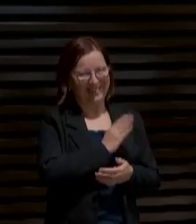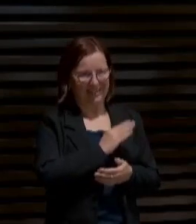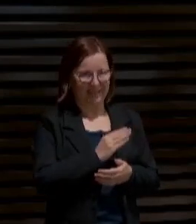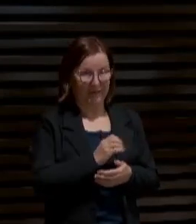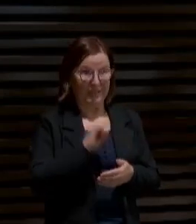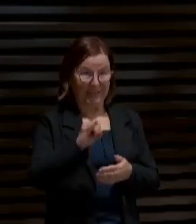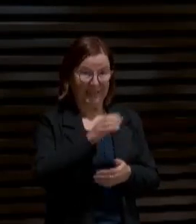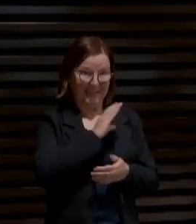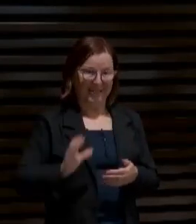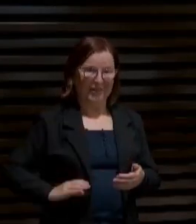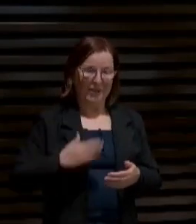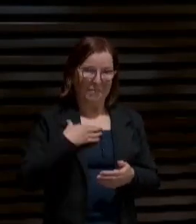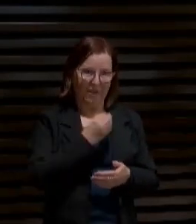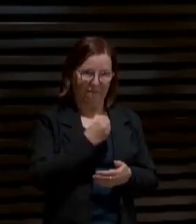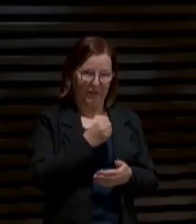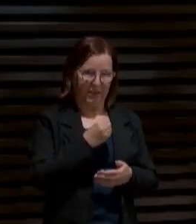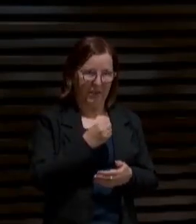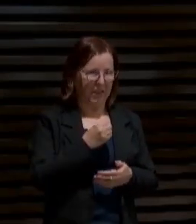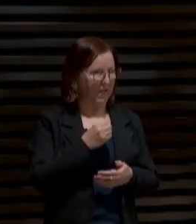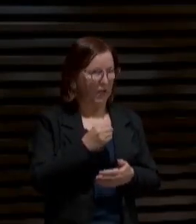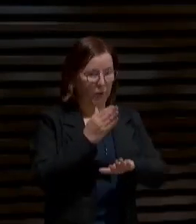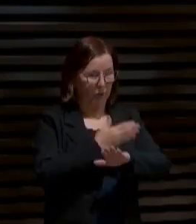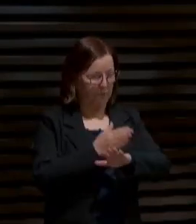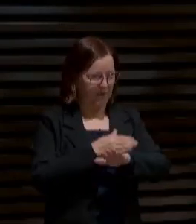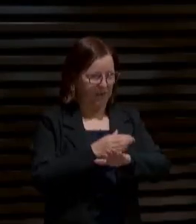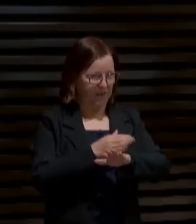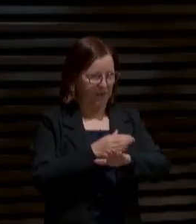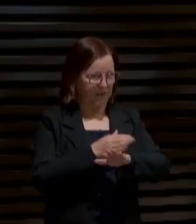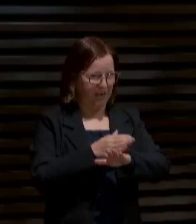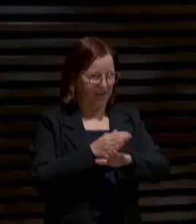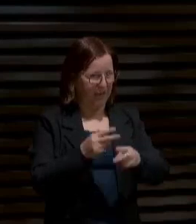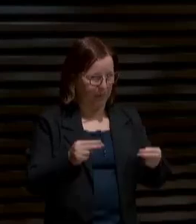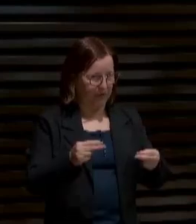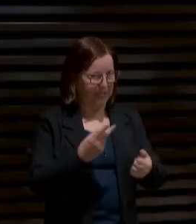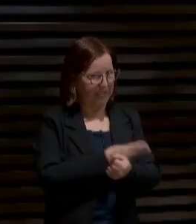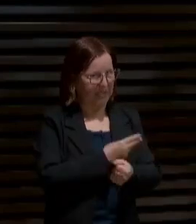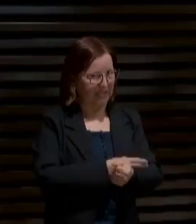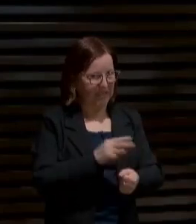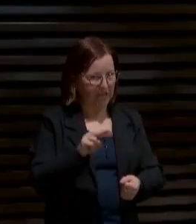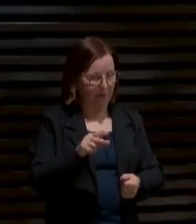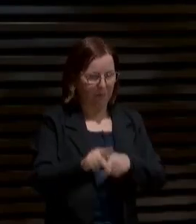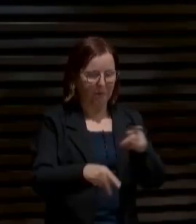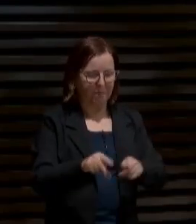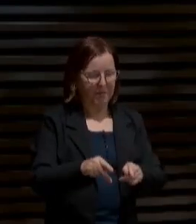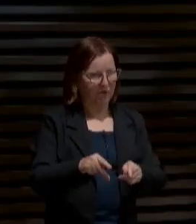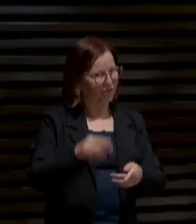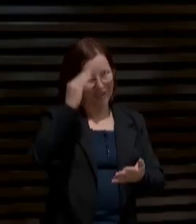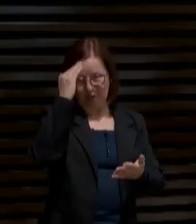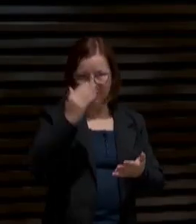coisas que eles praticam e percebe como vida de santidade entre a importante meus